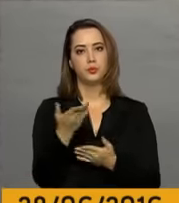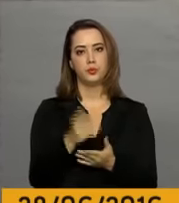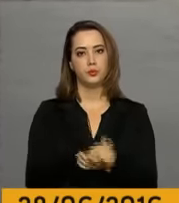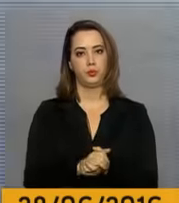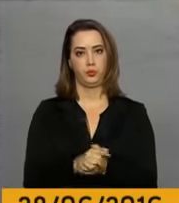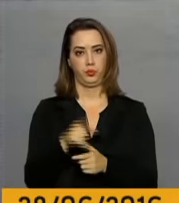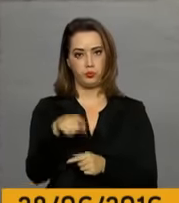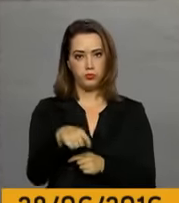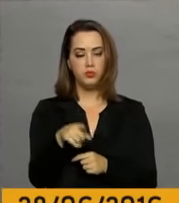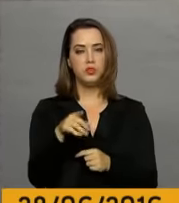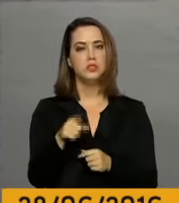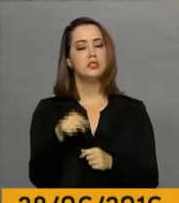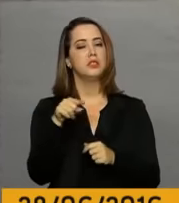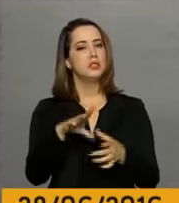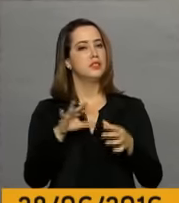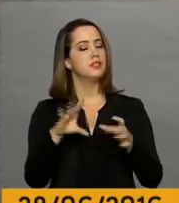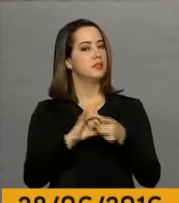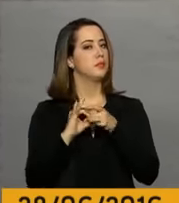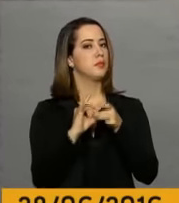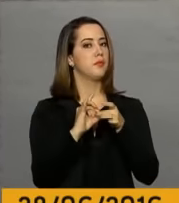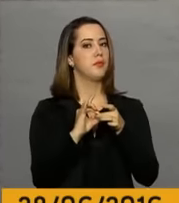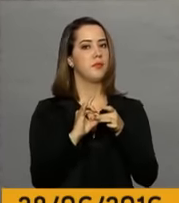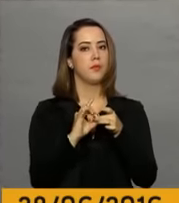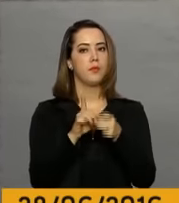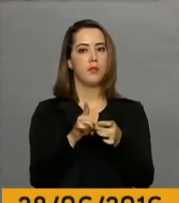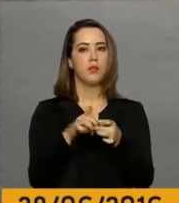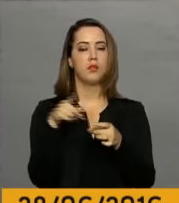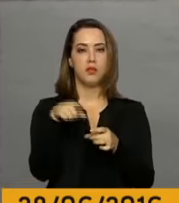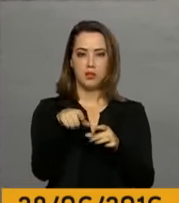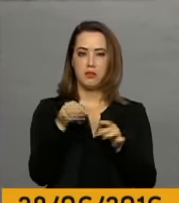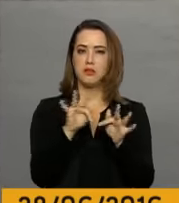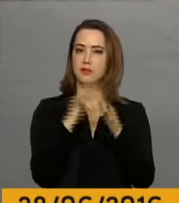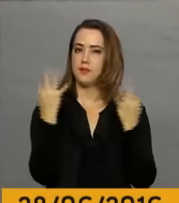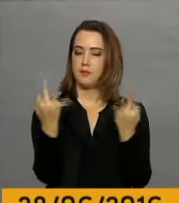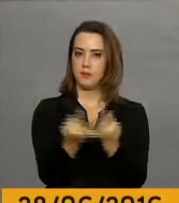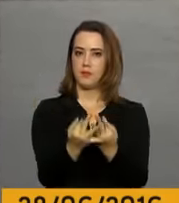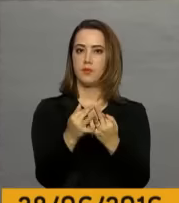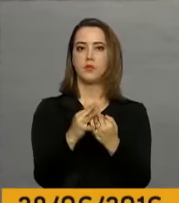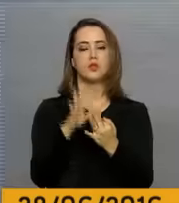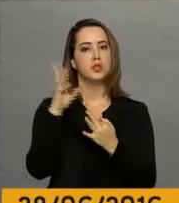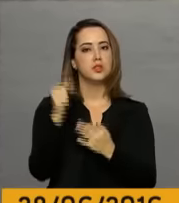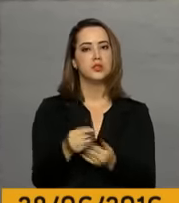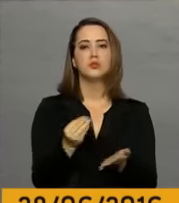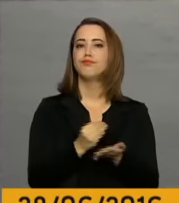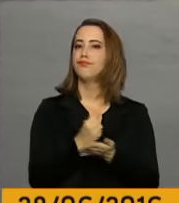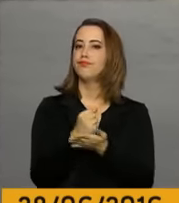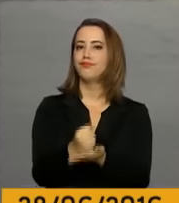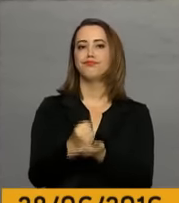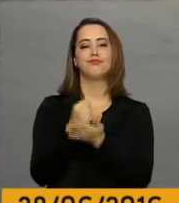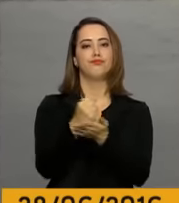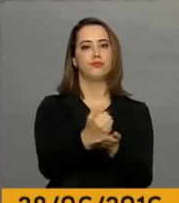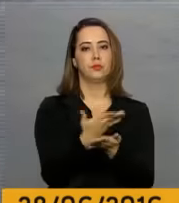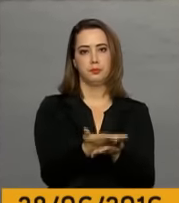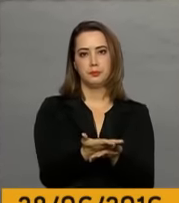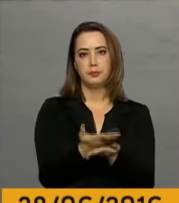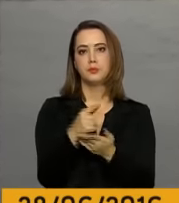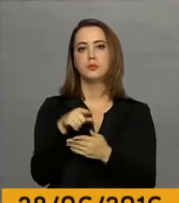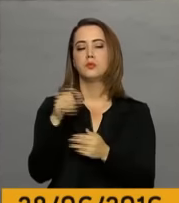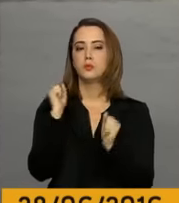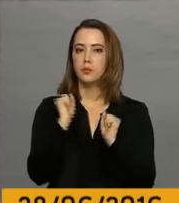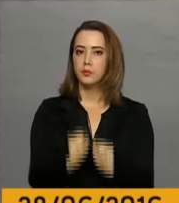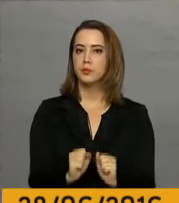dia de hoje e é desta Fraternidade que a família clabin dá e que todos deram ao